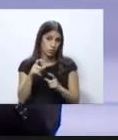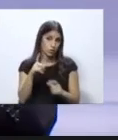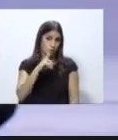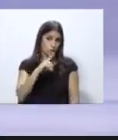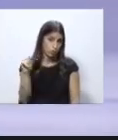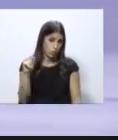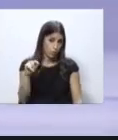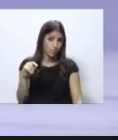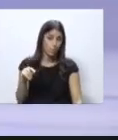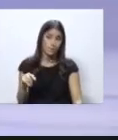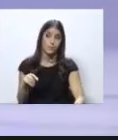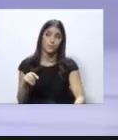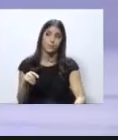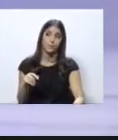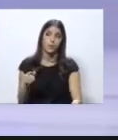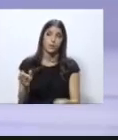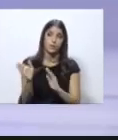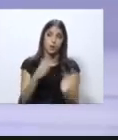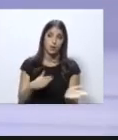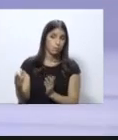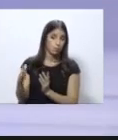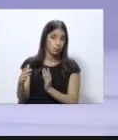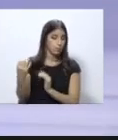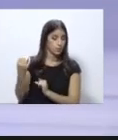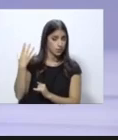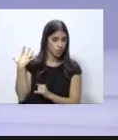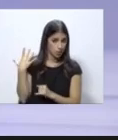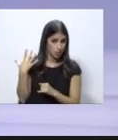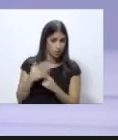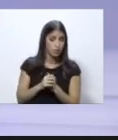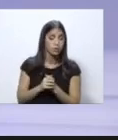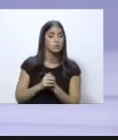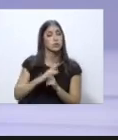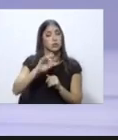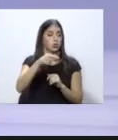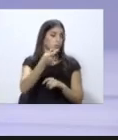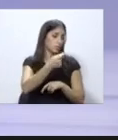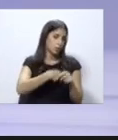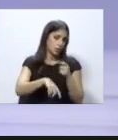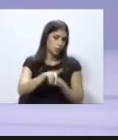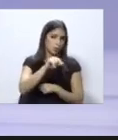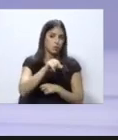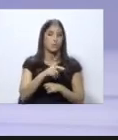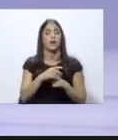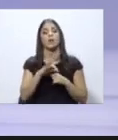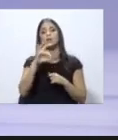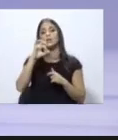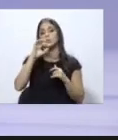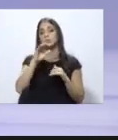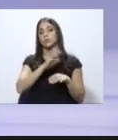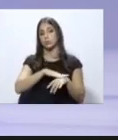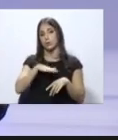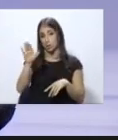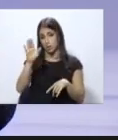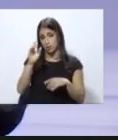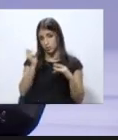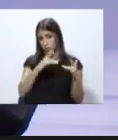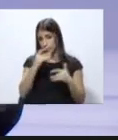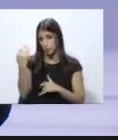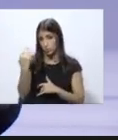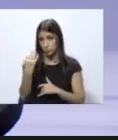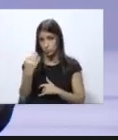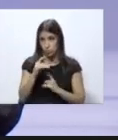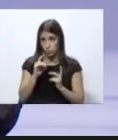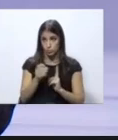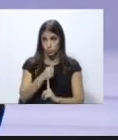plantel da época passada, porque houve outros jogadores que também foram, que os espaços também foram vendidos, dessas 8 saídas o Futebol Clube Porto conseguiu, para além da